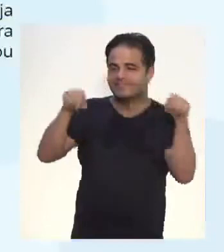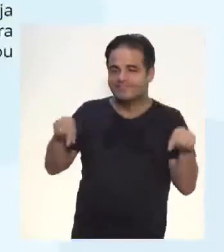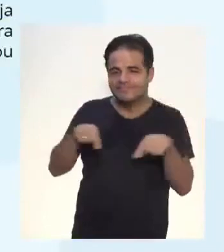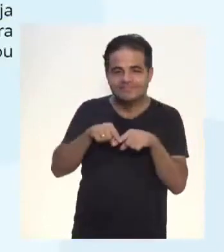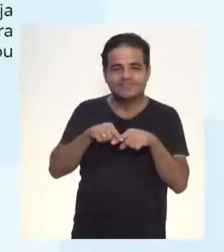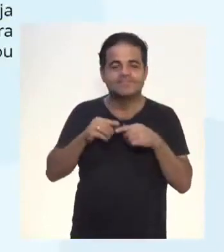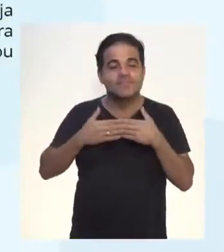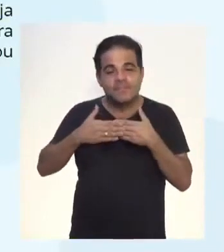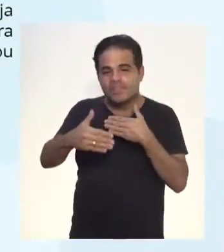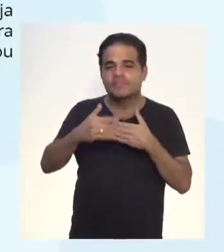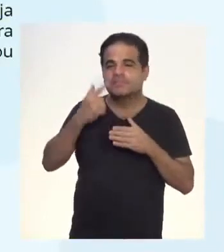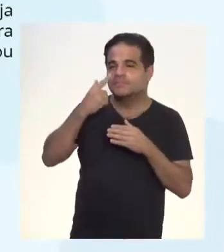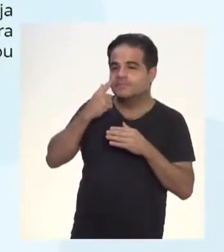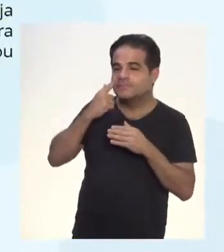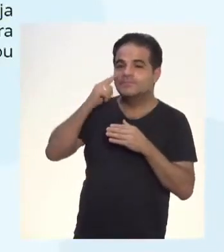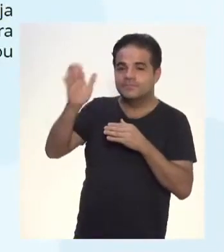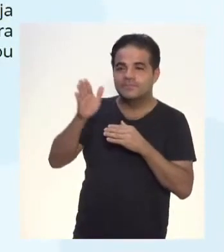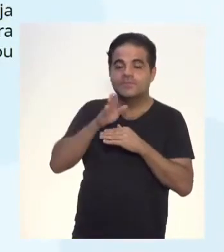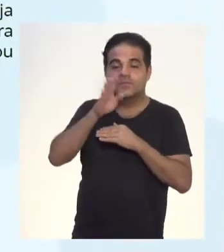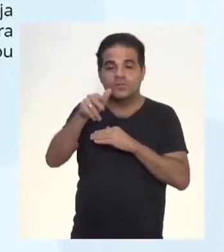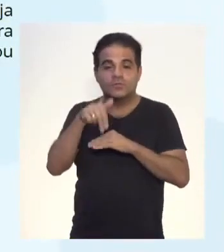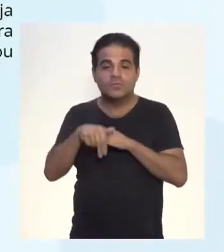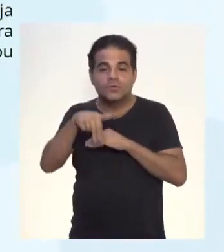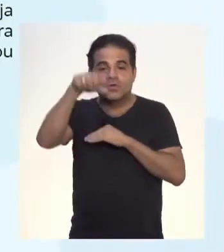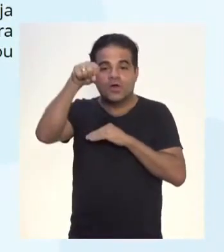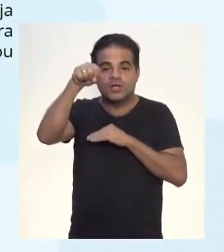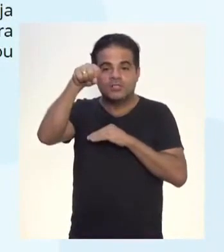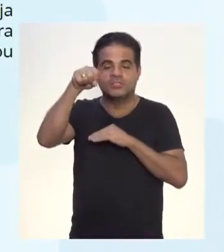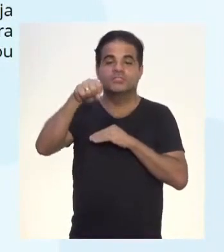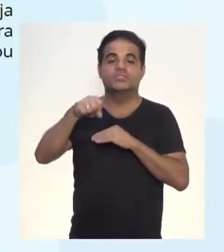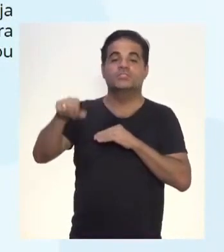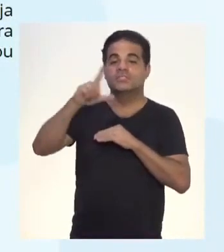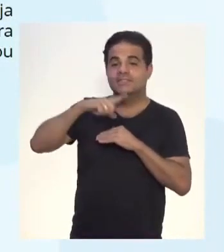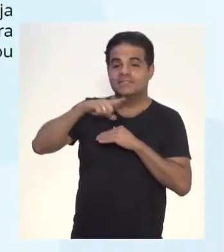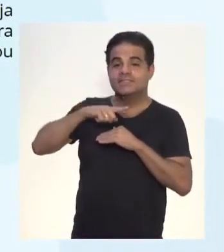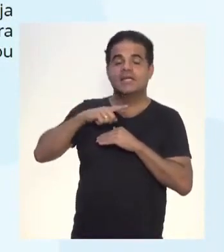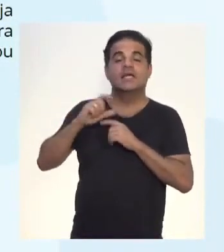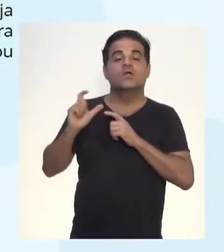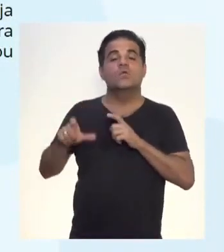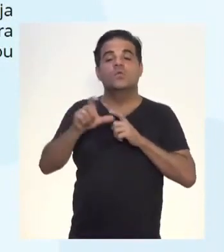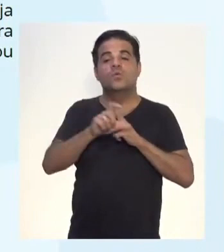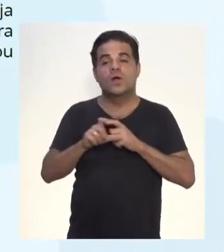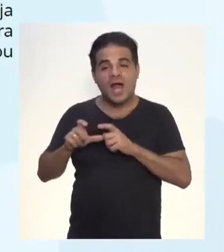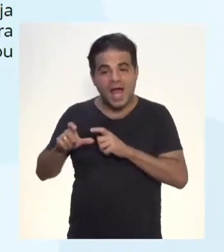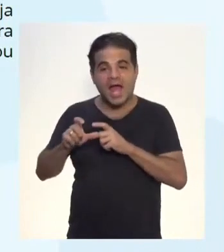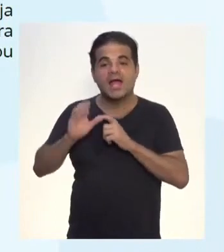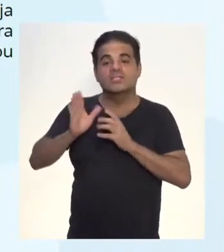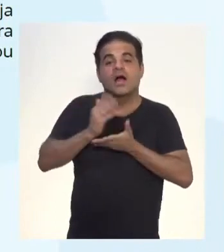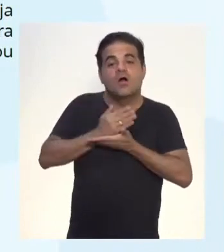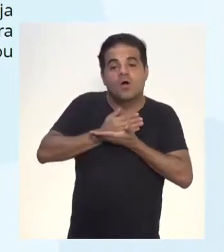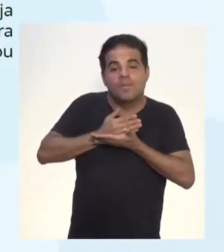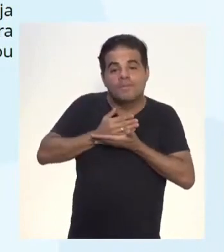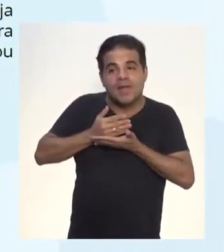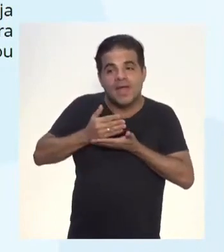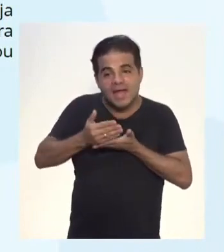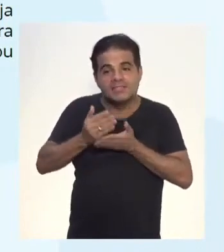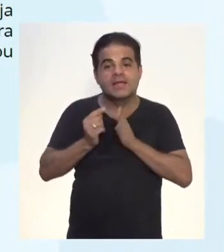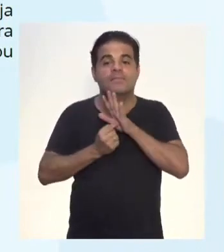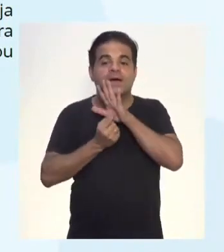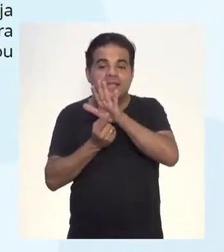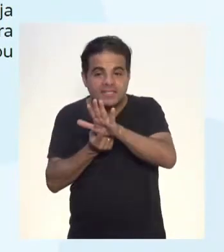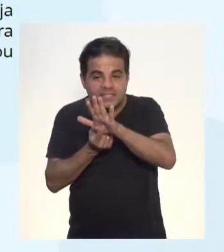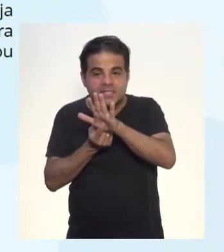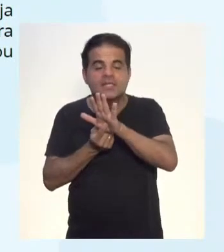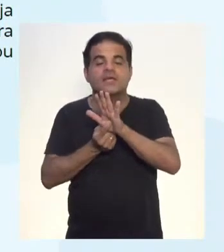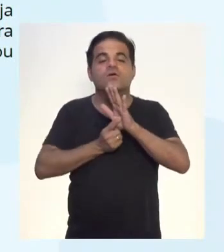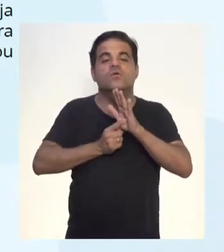Então, a gente começa a ver que, indo para o norte, né, a gente já vai ter regiões aqui que já começam a aparecer com